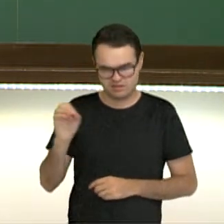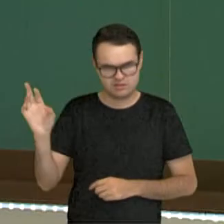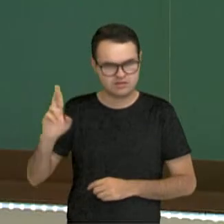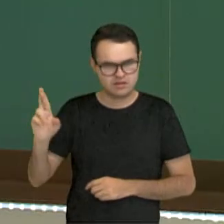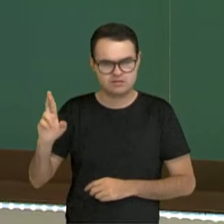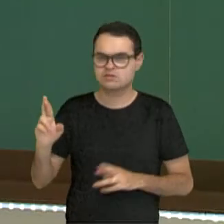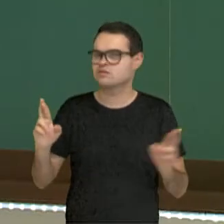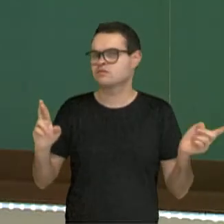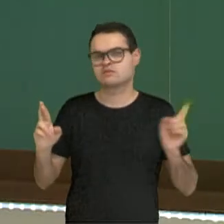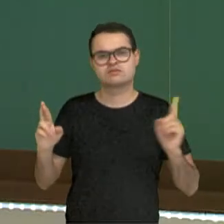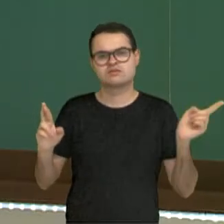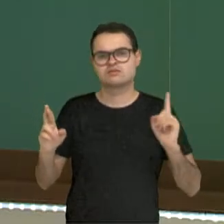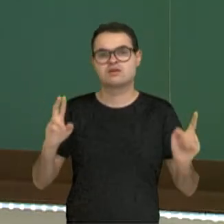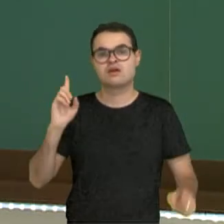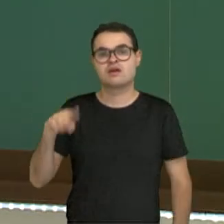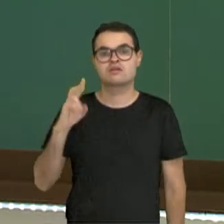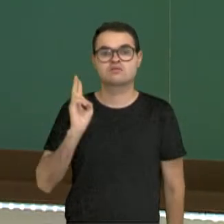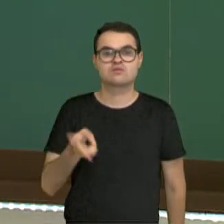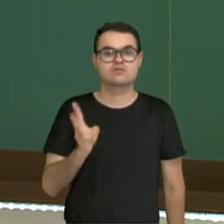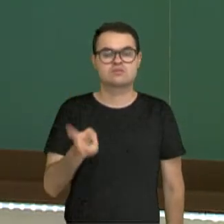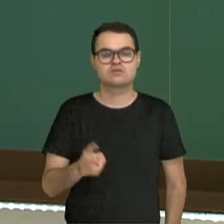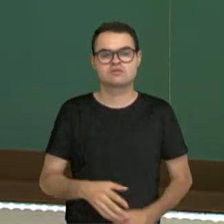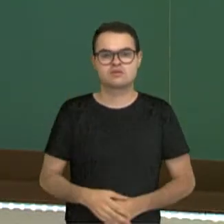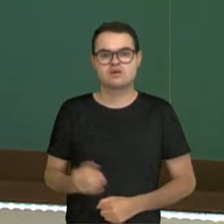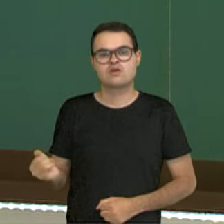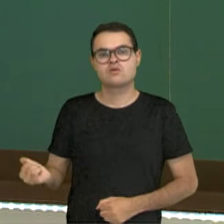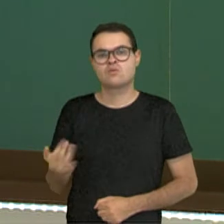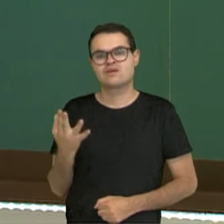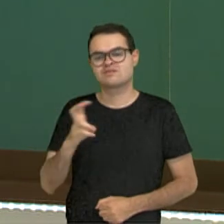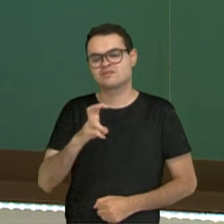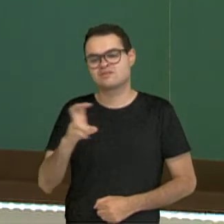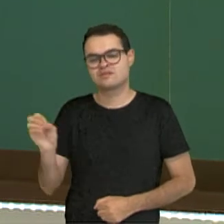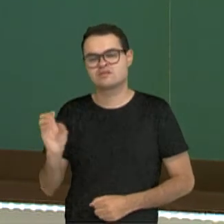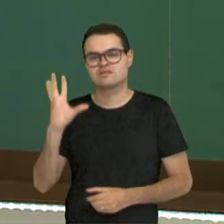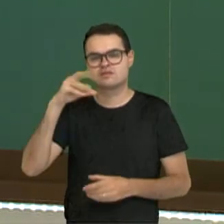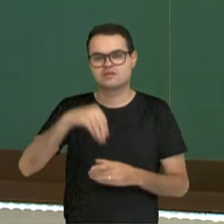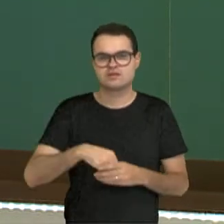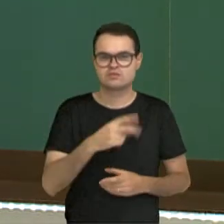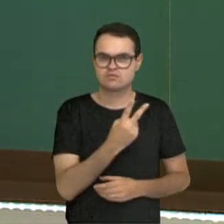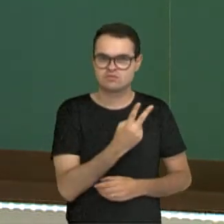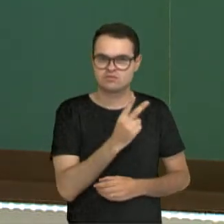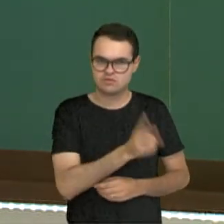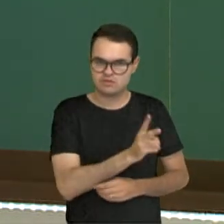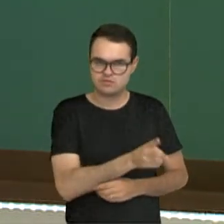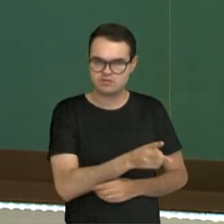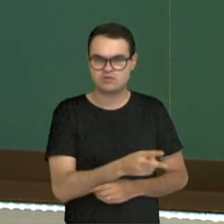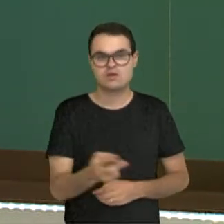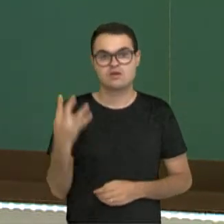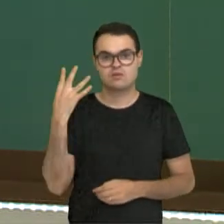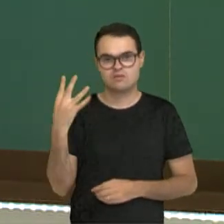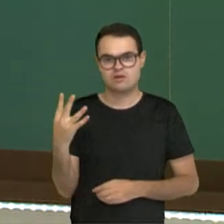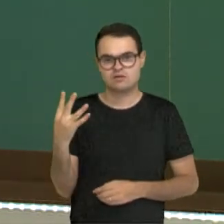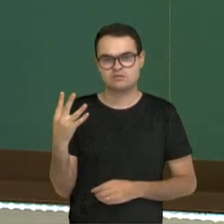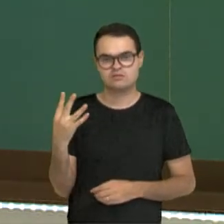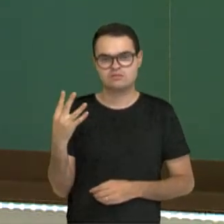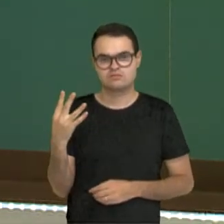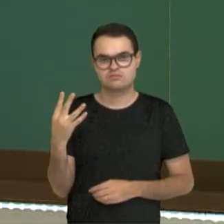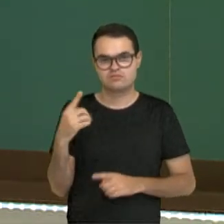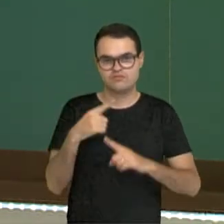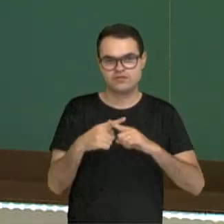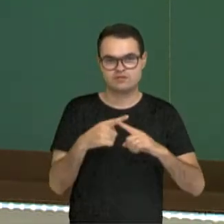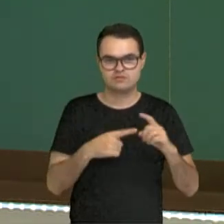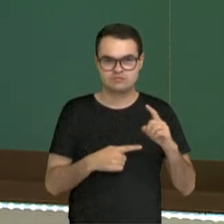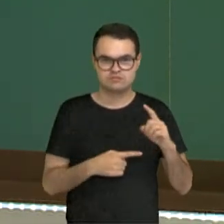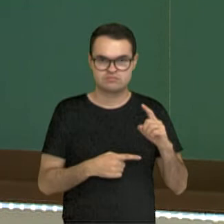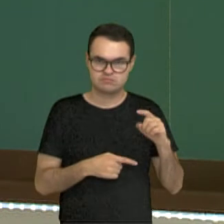R$500? Não, foi 2.000. Quantos R$500 cabe dentro do 2.000? Cabe 4 R$500. Então, se eu